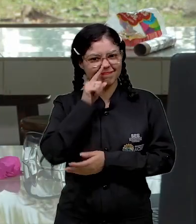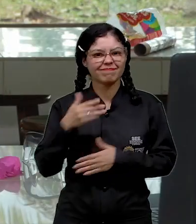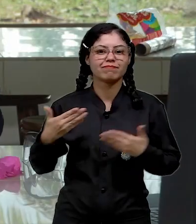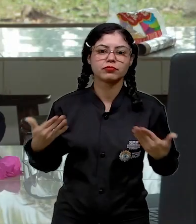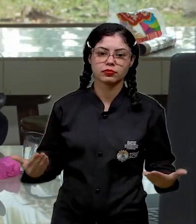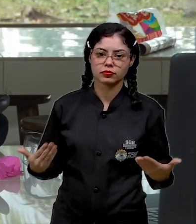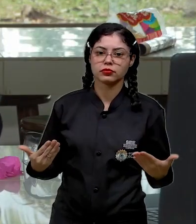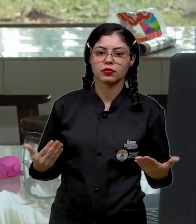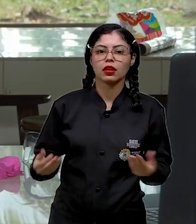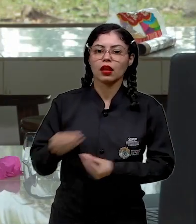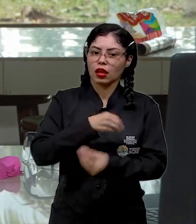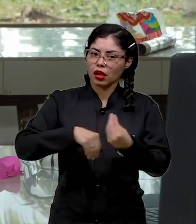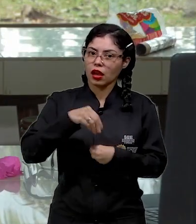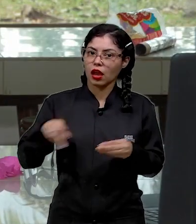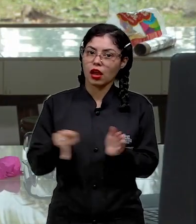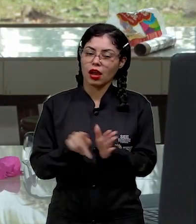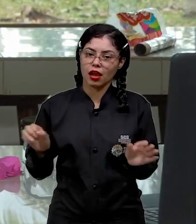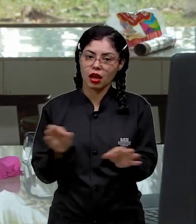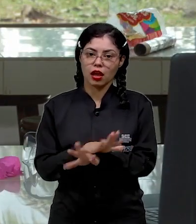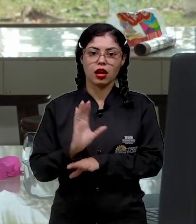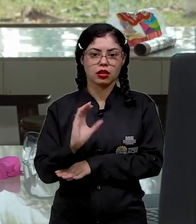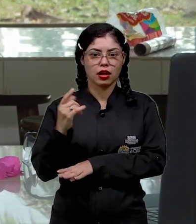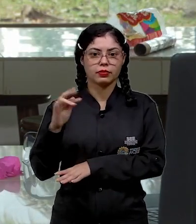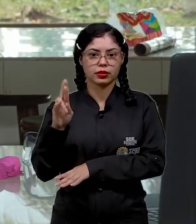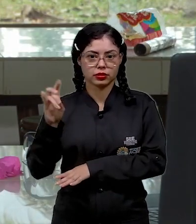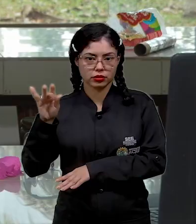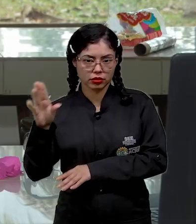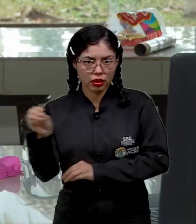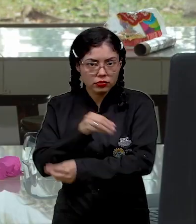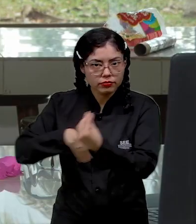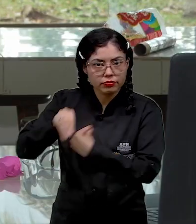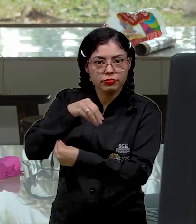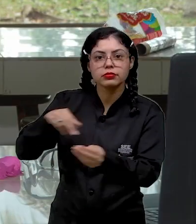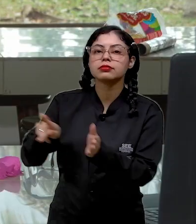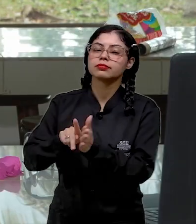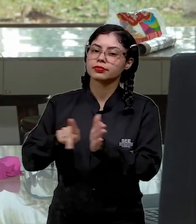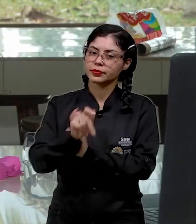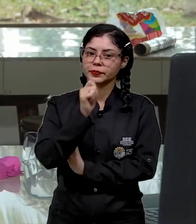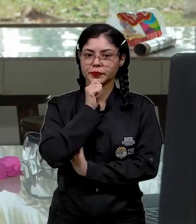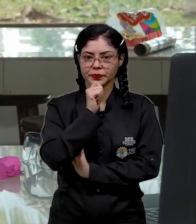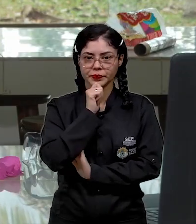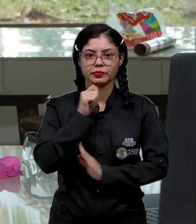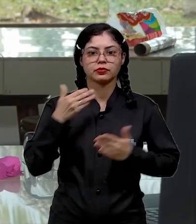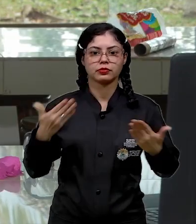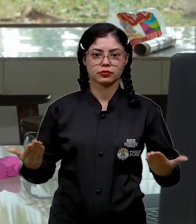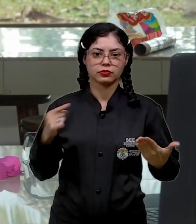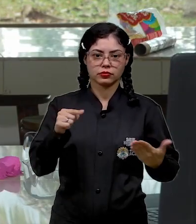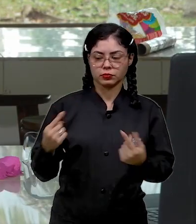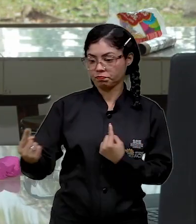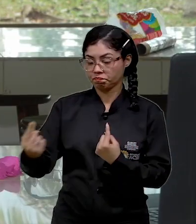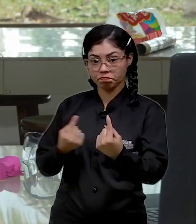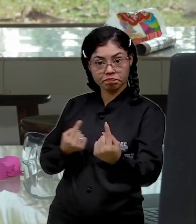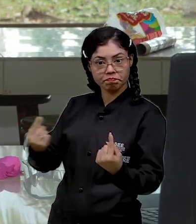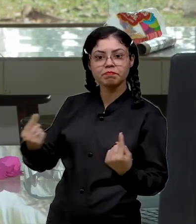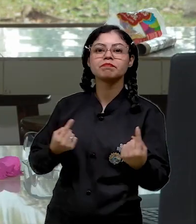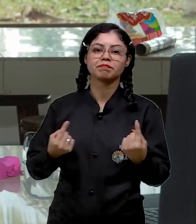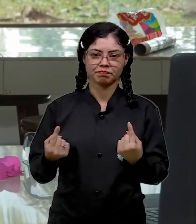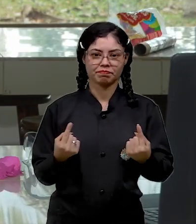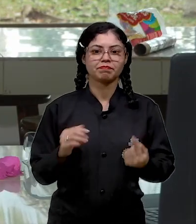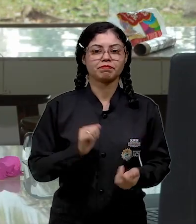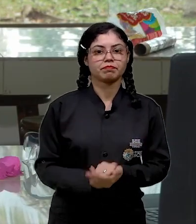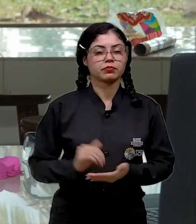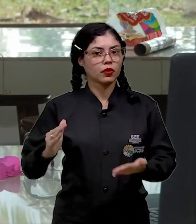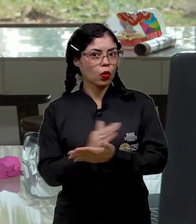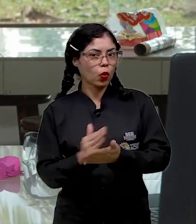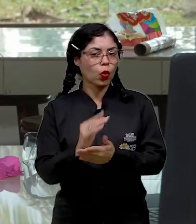Então, a reatividade, gente, é a capacidade dos reagentes, né, de reagirem ali um com o outro. Então, tem alguns